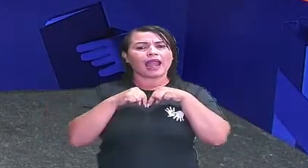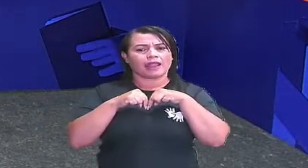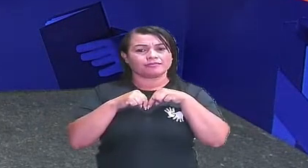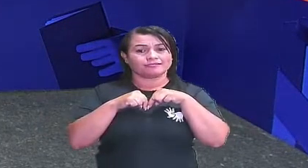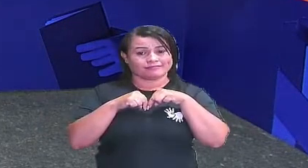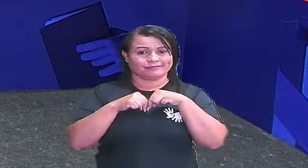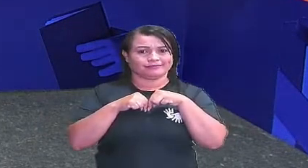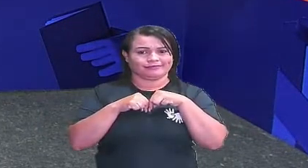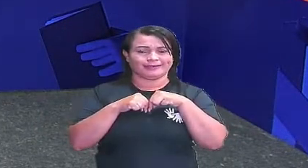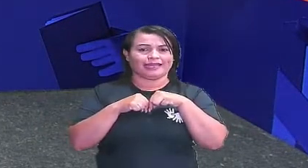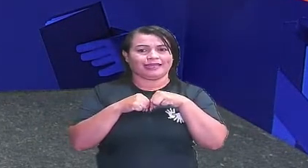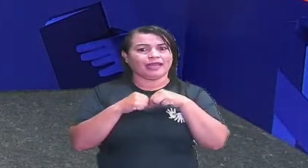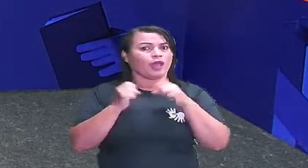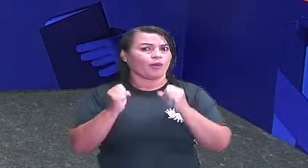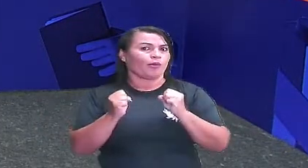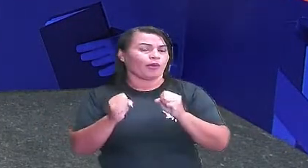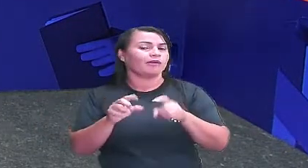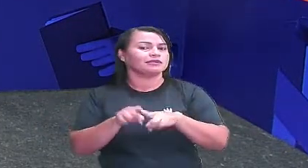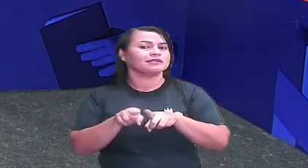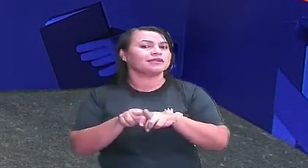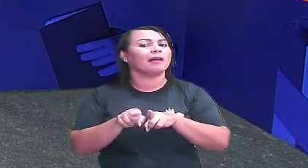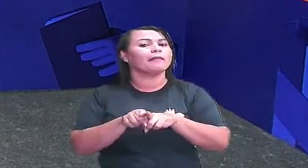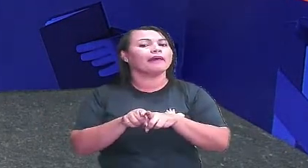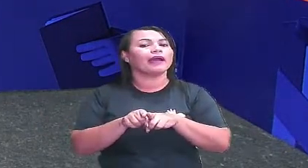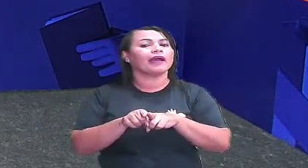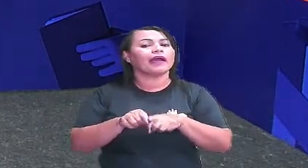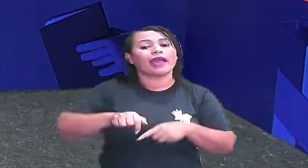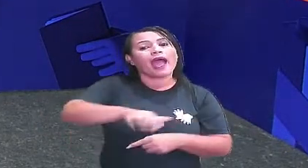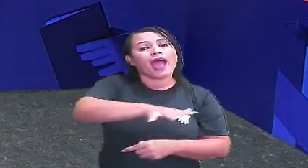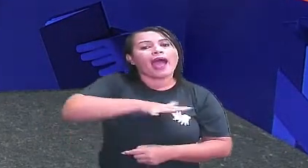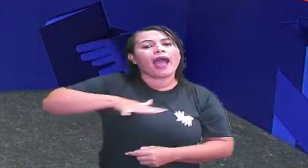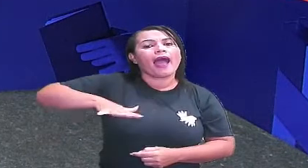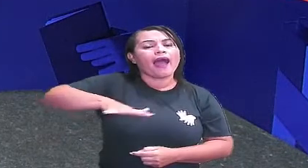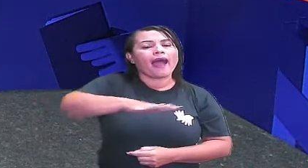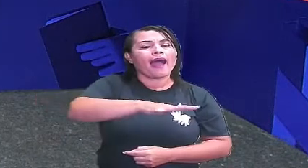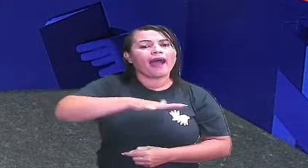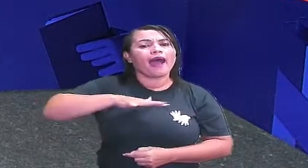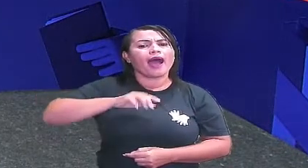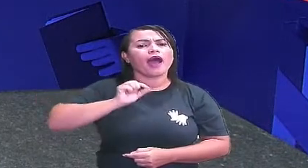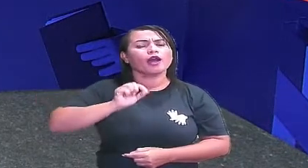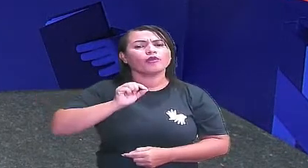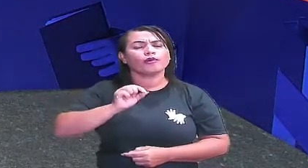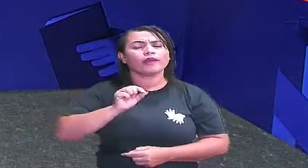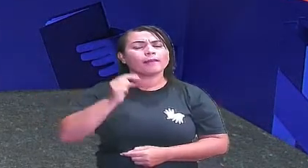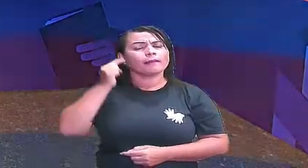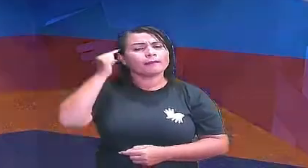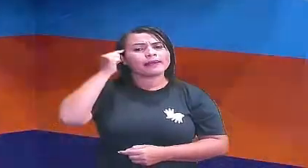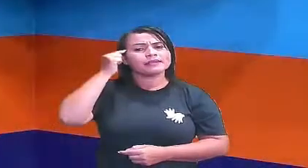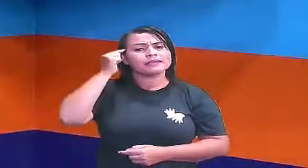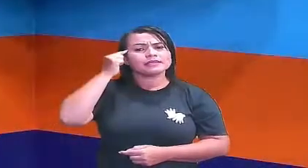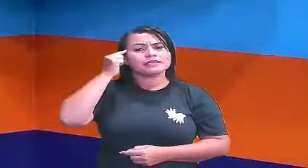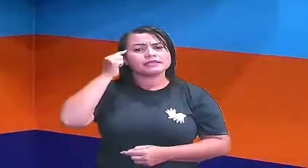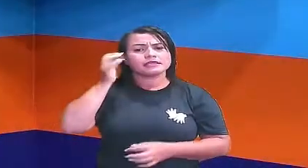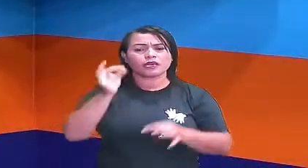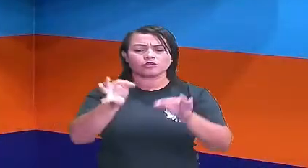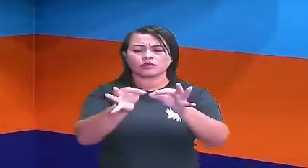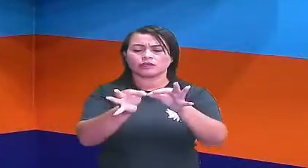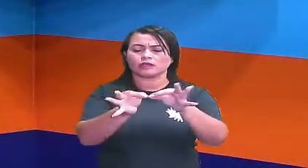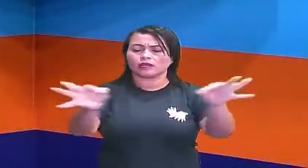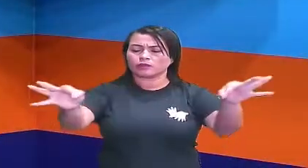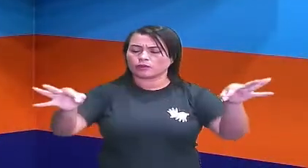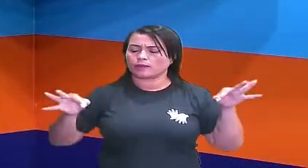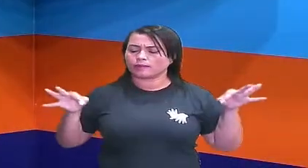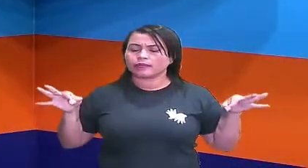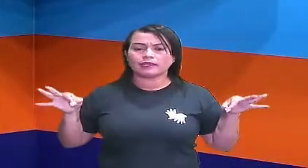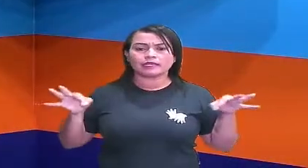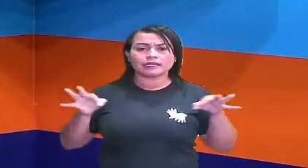quadrado. Então, eu posso fazer aqui a área desse espaço levando em consideração a medida de um quadrado,